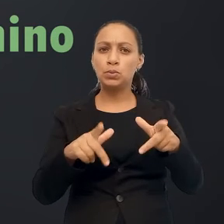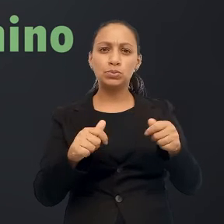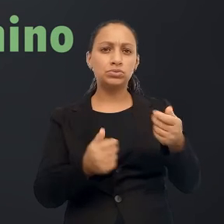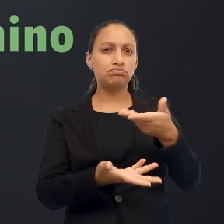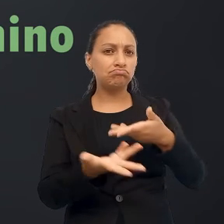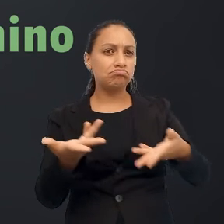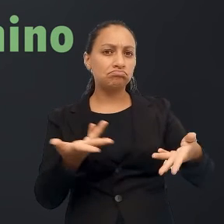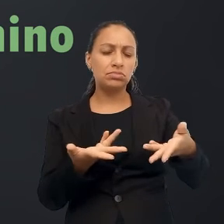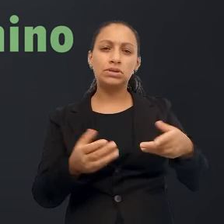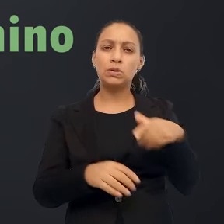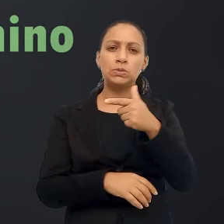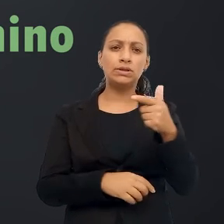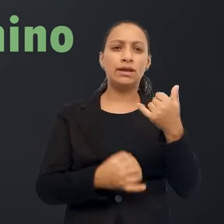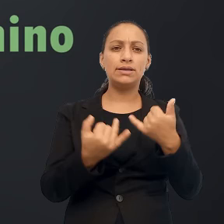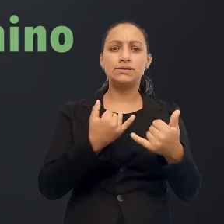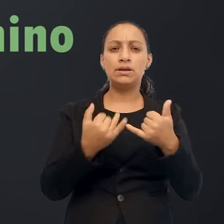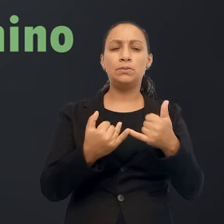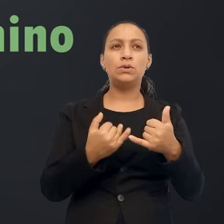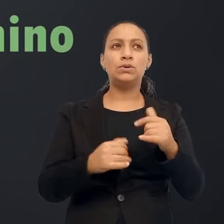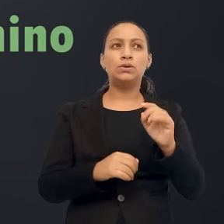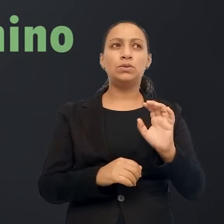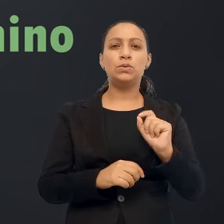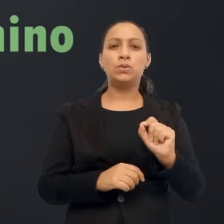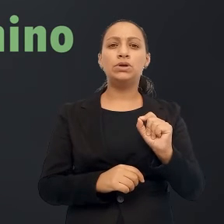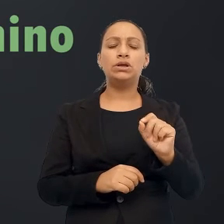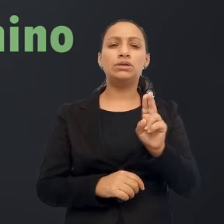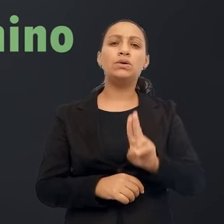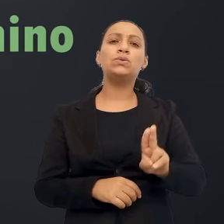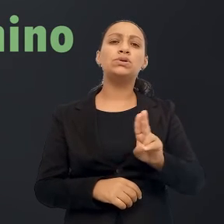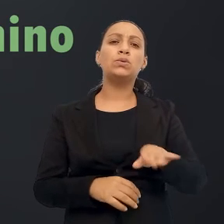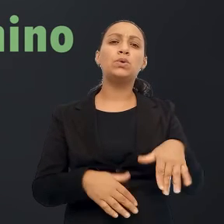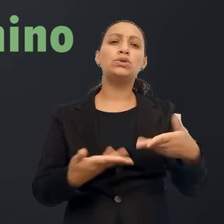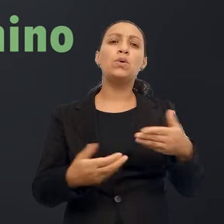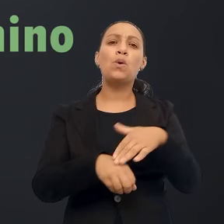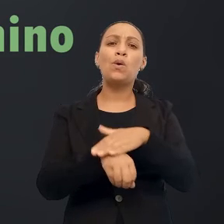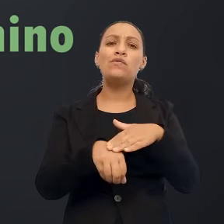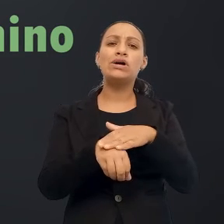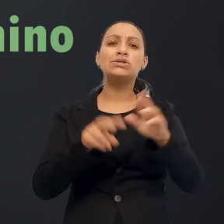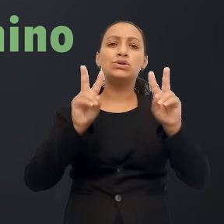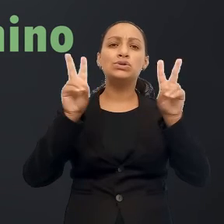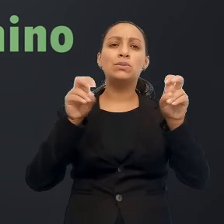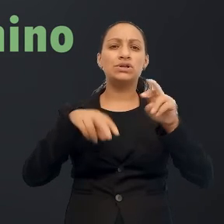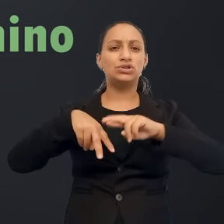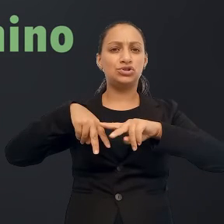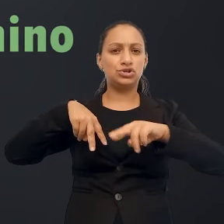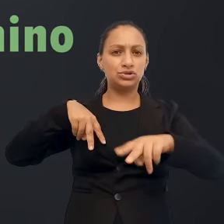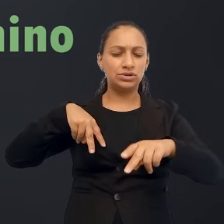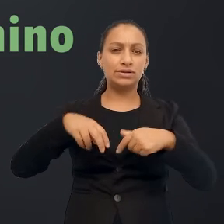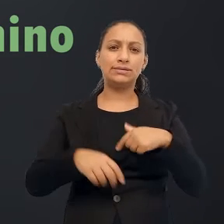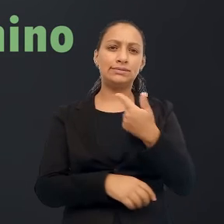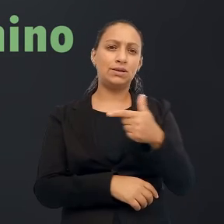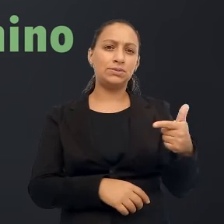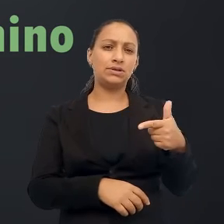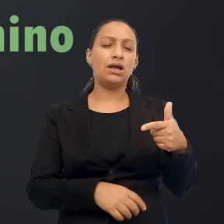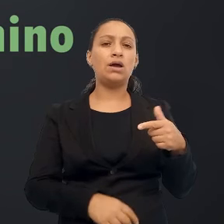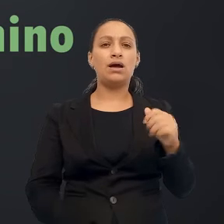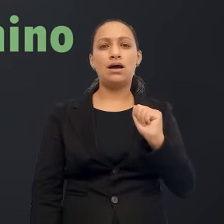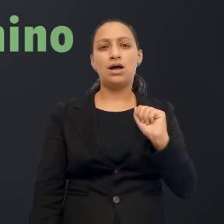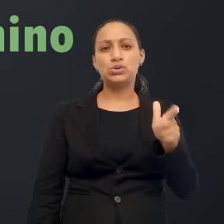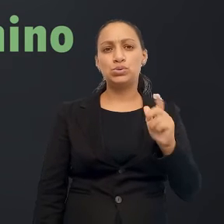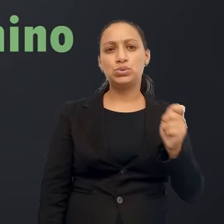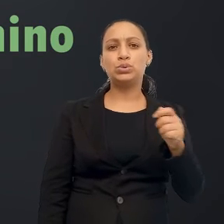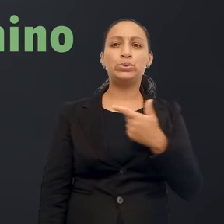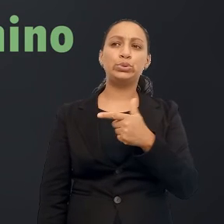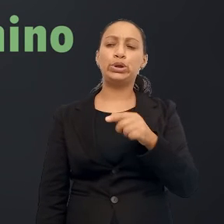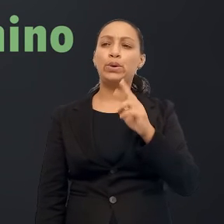coisa, como a gente usa muito, né, quando conversa sobre gênero, não tem o azul e não tem o rosa, não tem